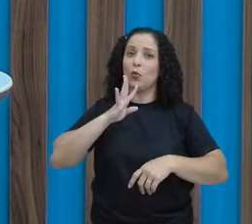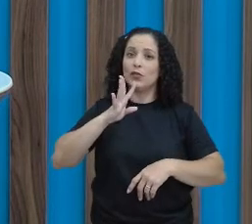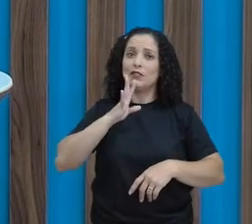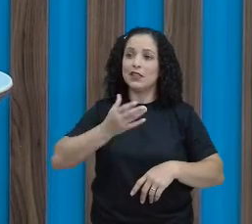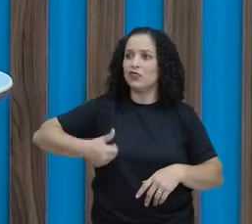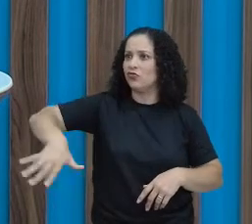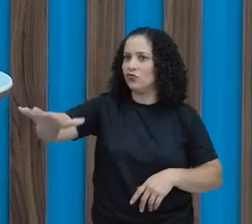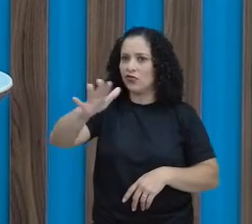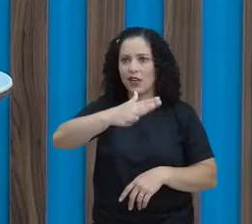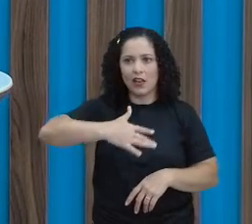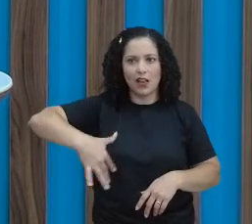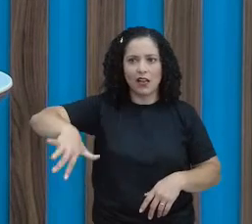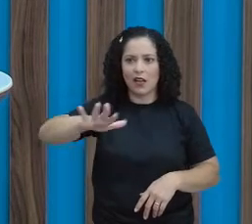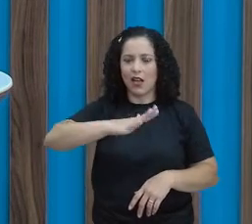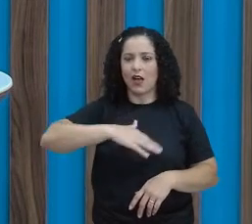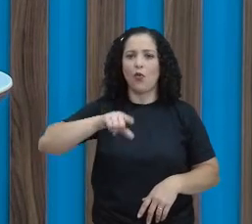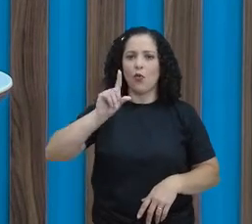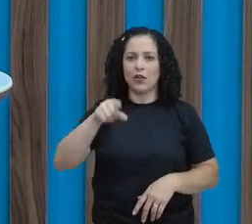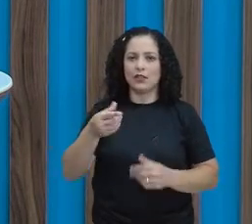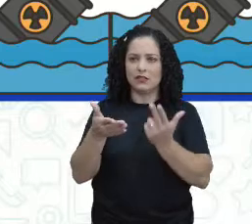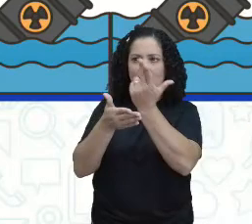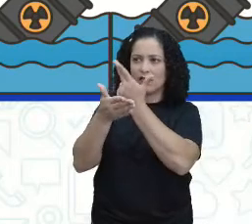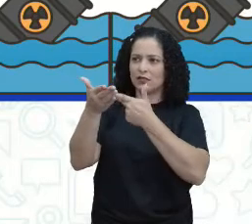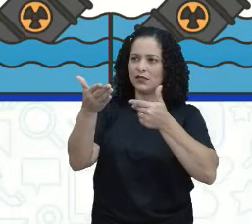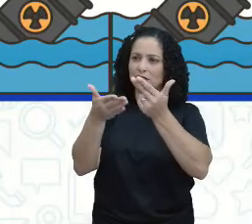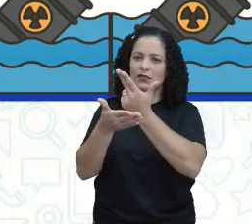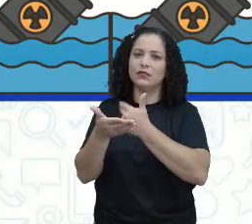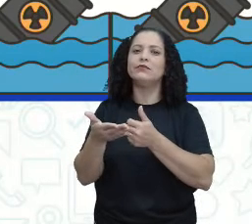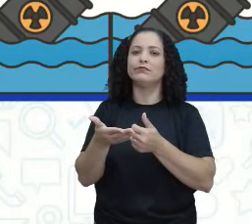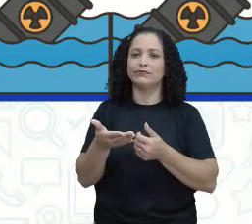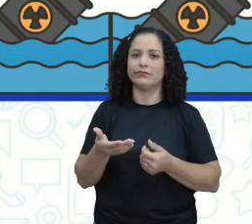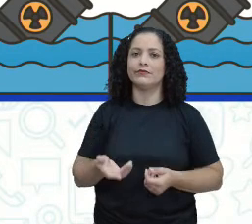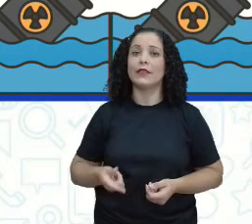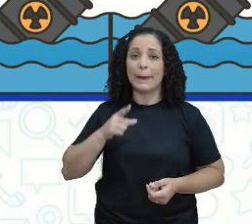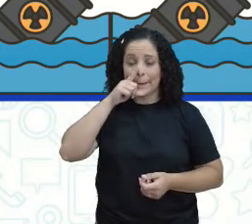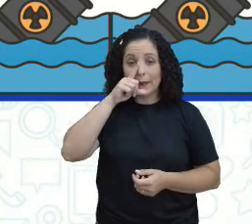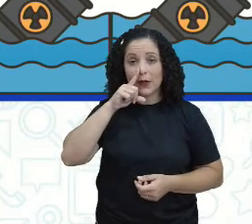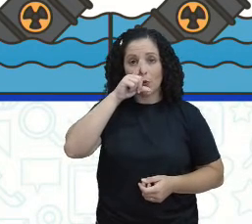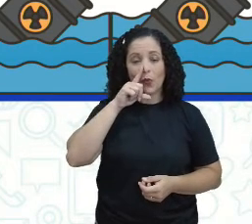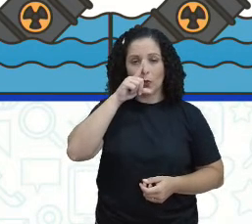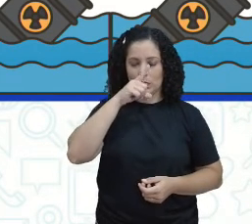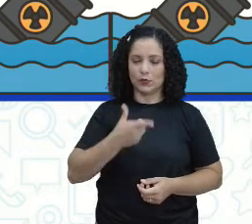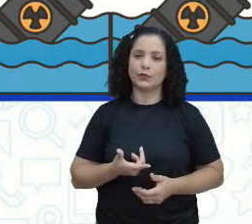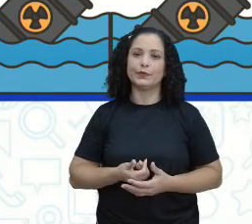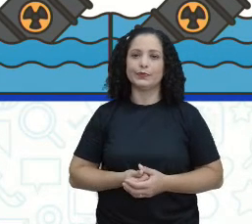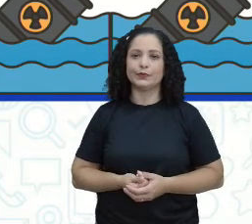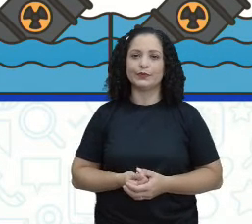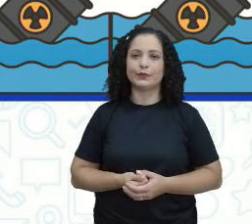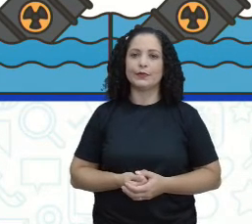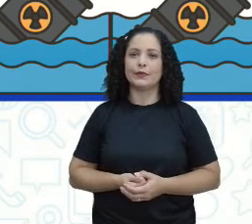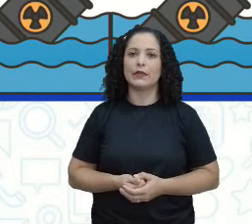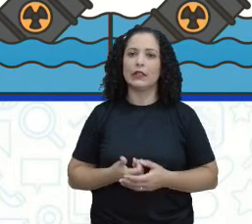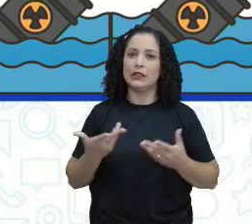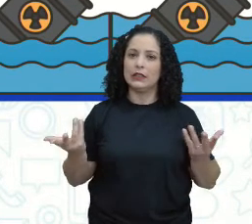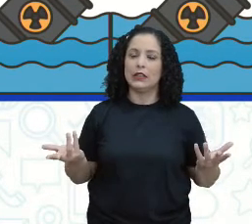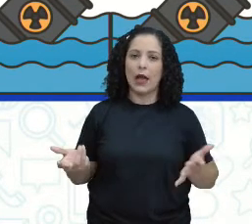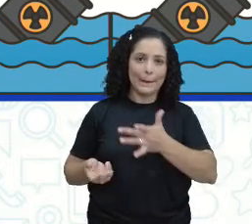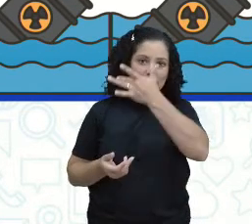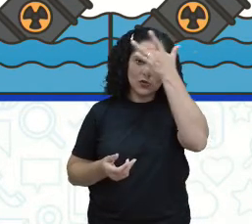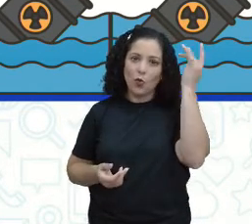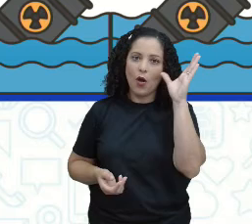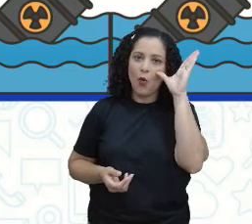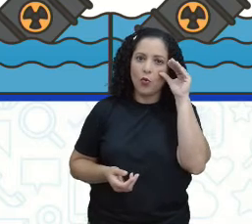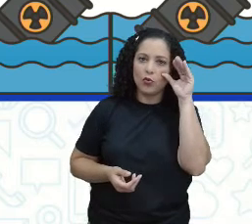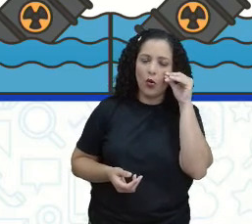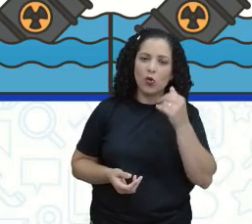todos. Esse símbolo de radiação, ele tem que ser conhecido de todos. E aí, é o que vai acontecer? Algum curioso,